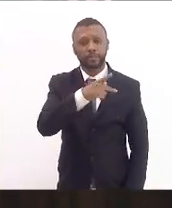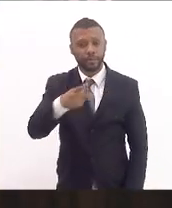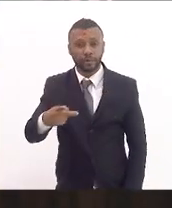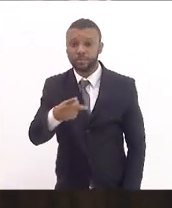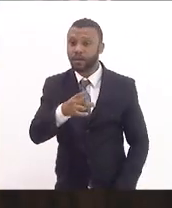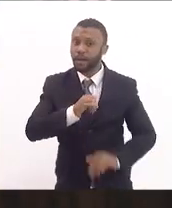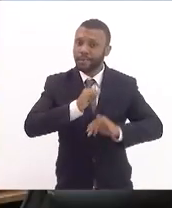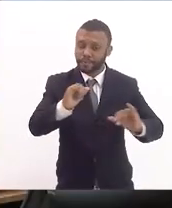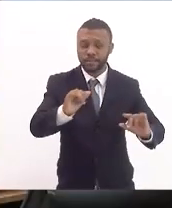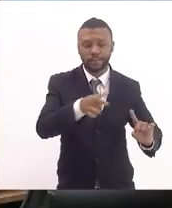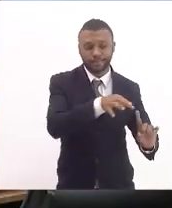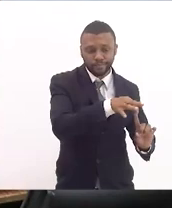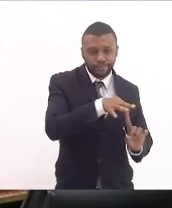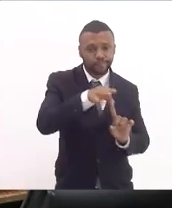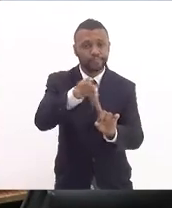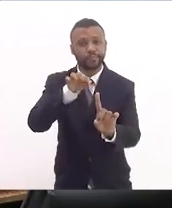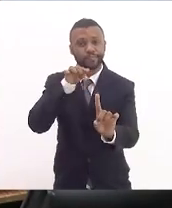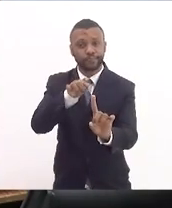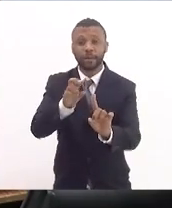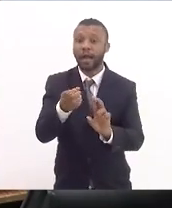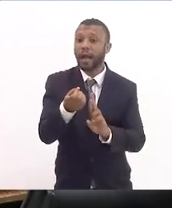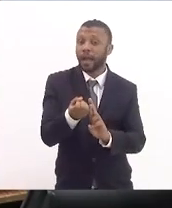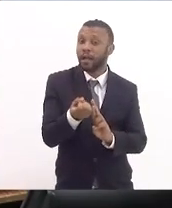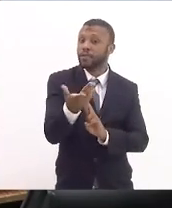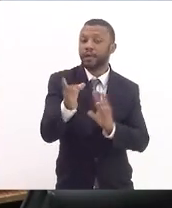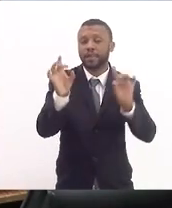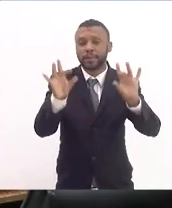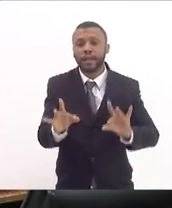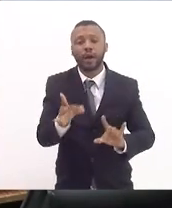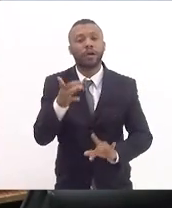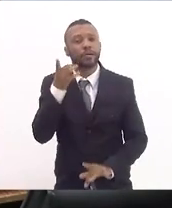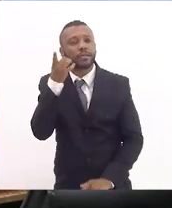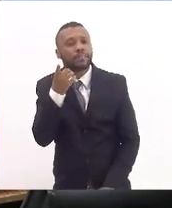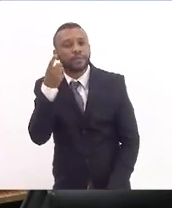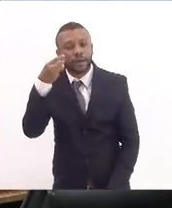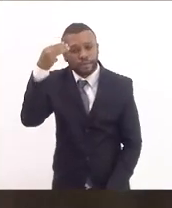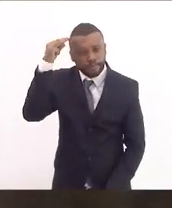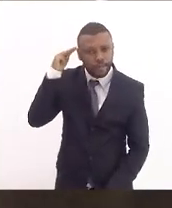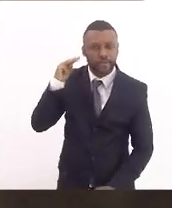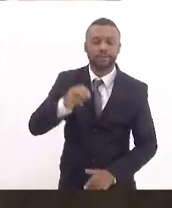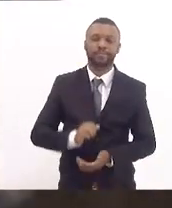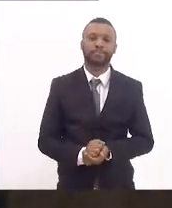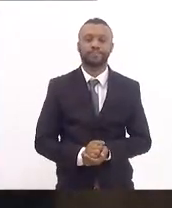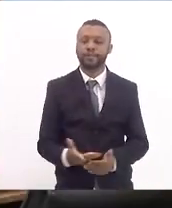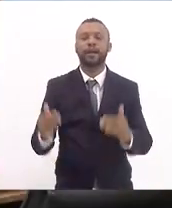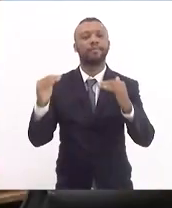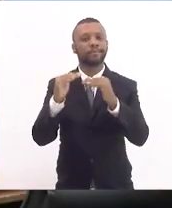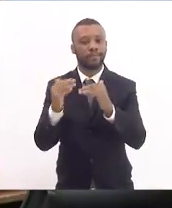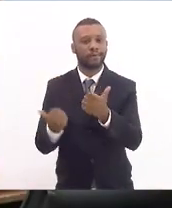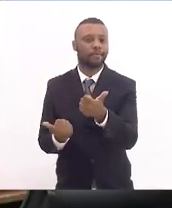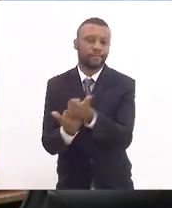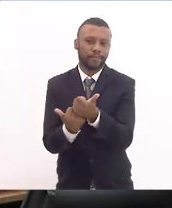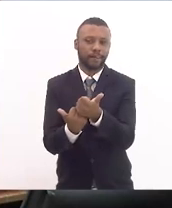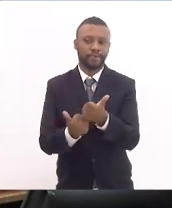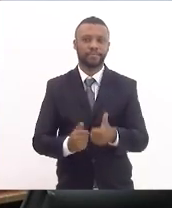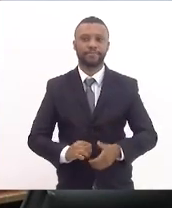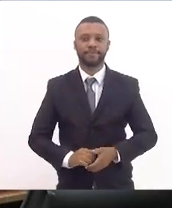Deputado Márcio Pacheco o Olá colega favorável à